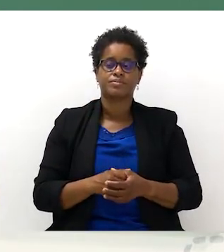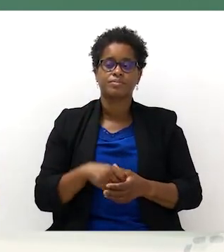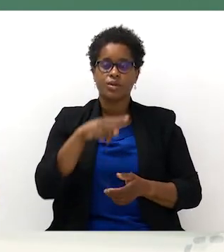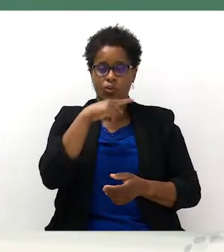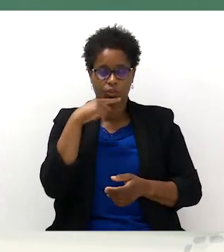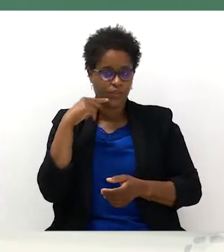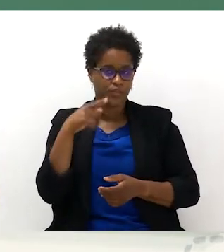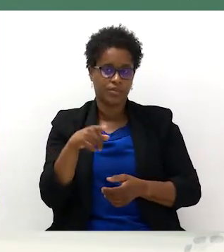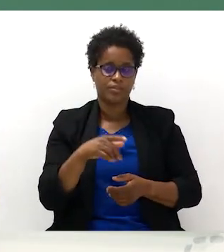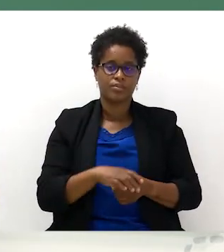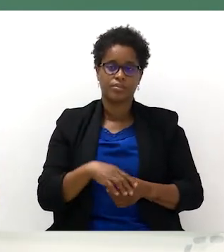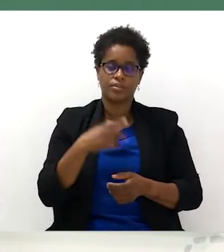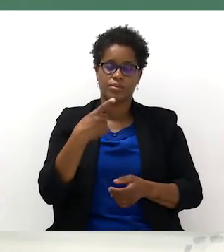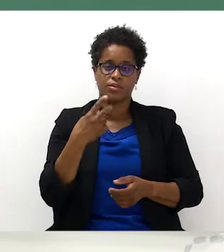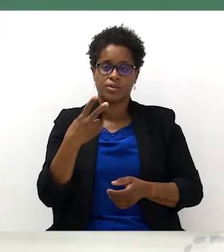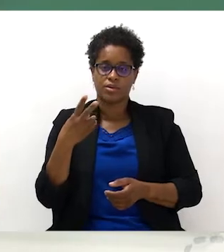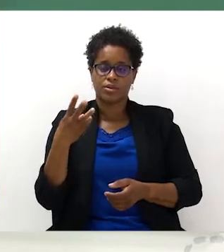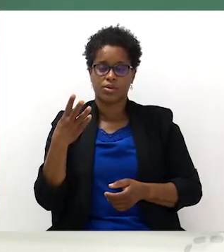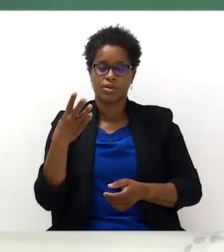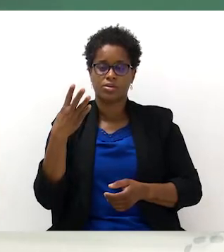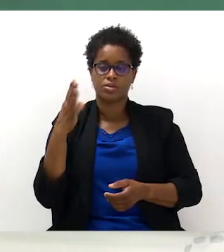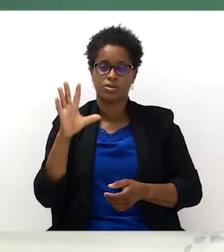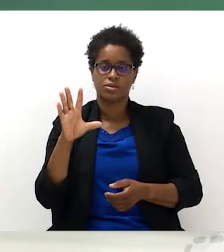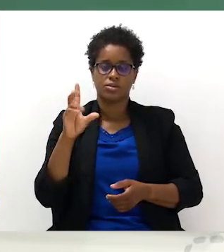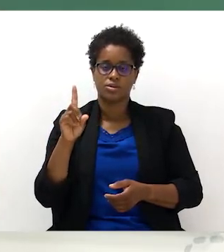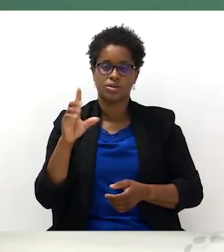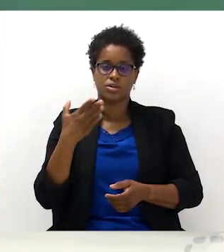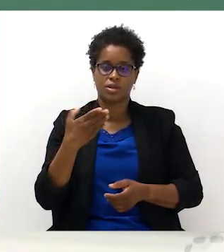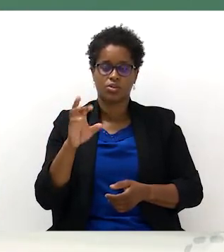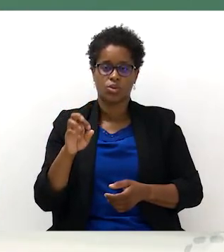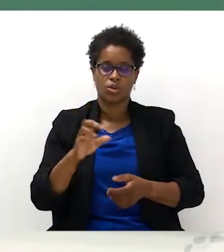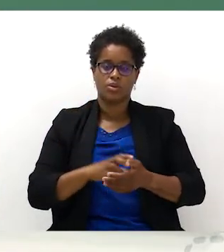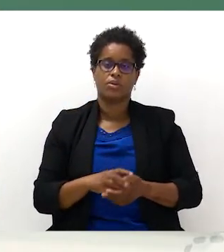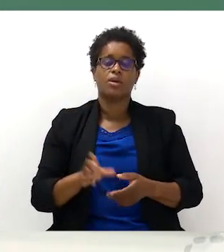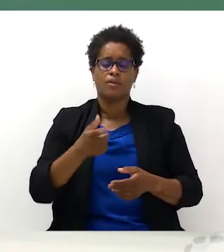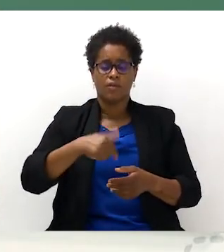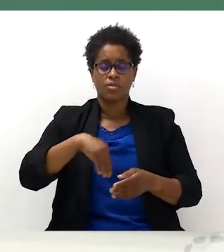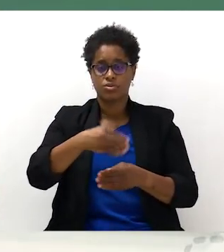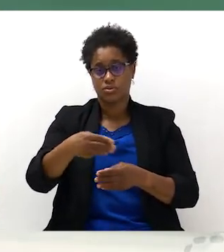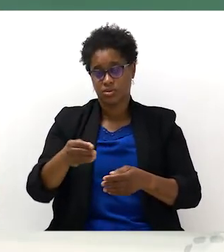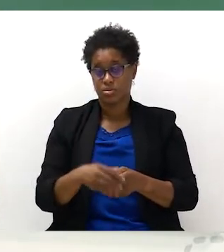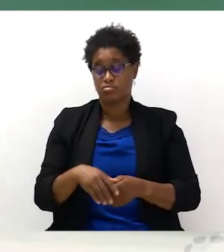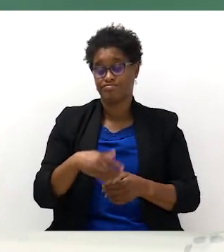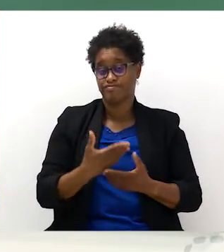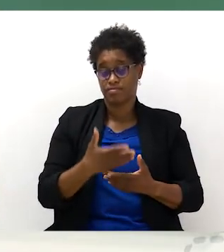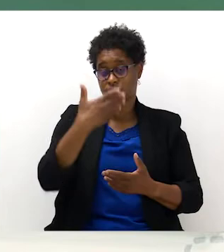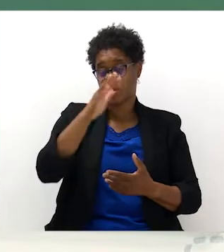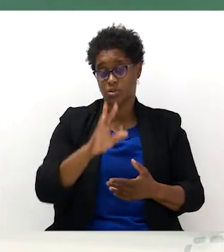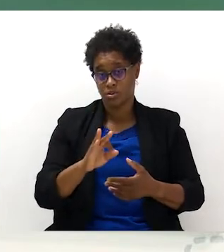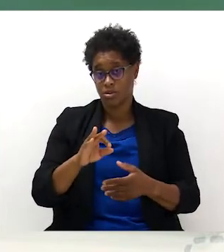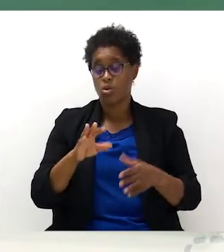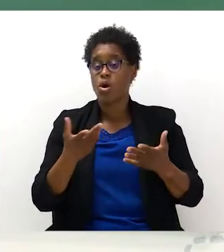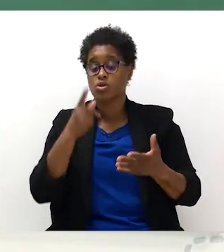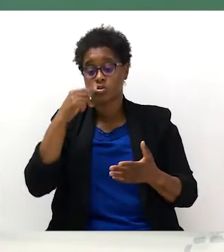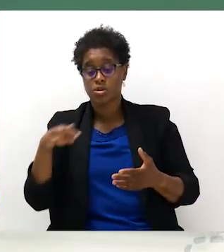repesados. 4, 5, 6, 7, 8. Vamos distribuir a quarta parte. Então, a